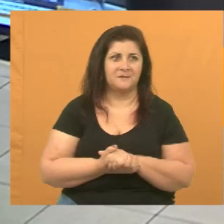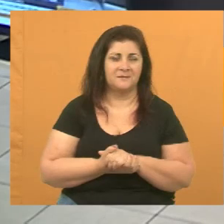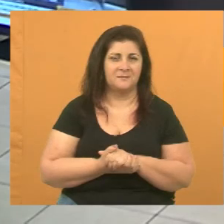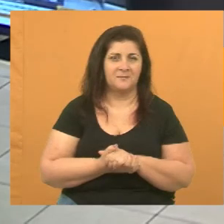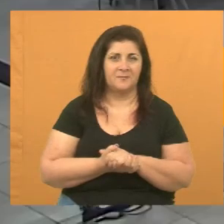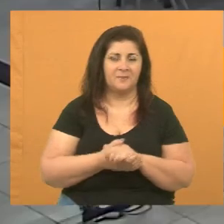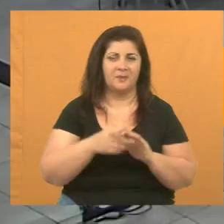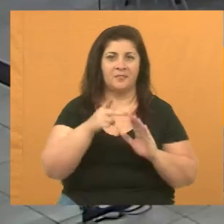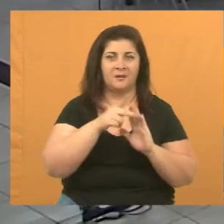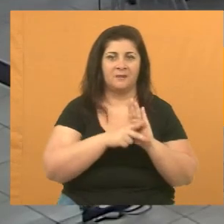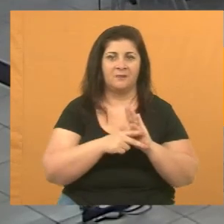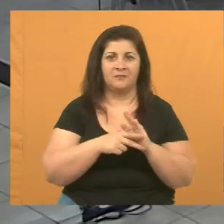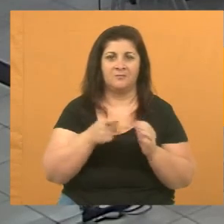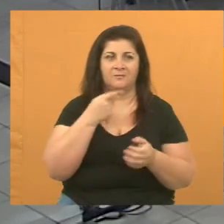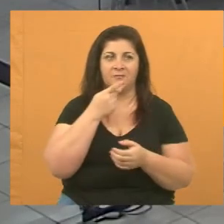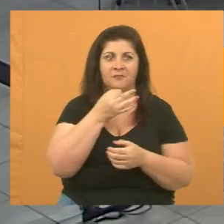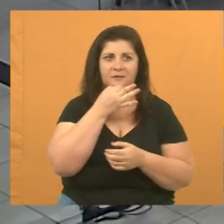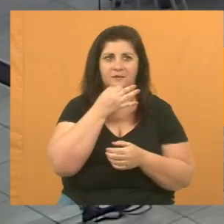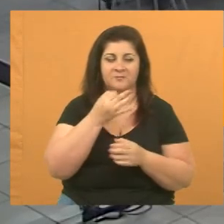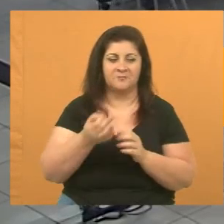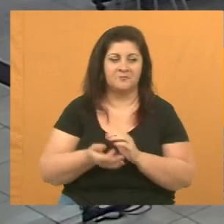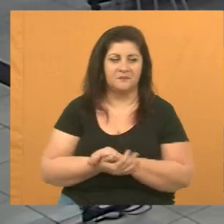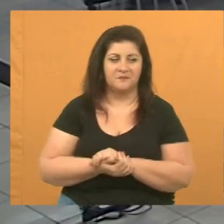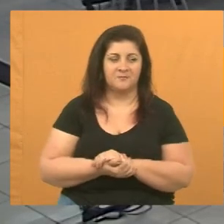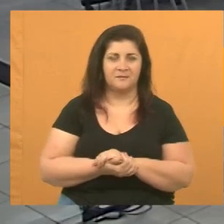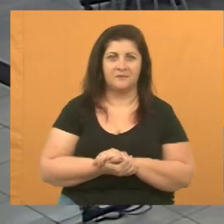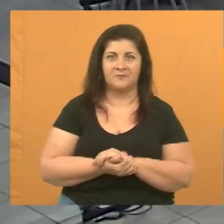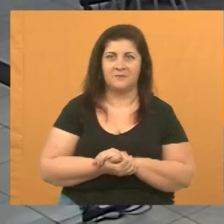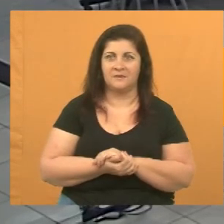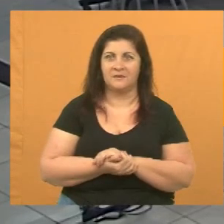O projeto continua em discussão.